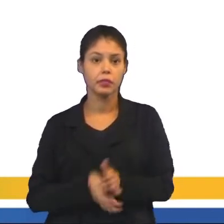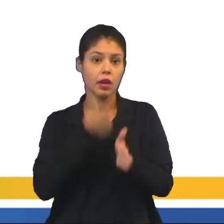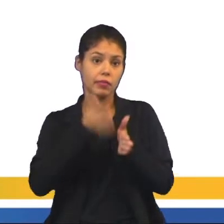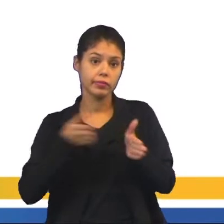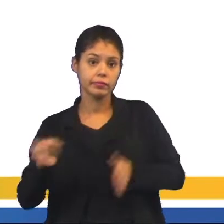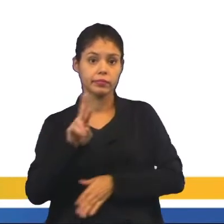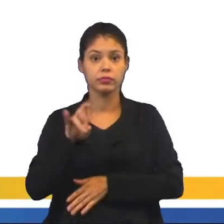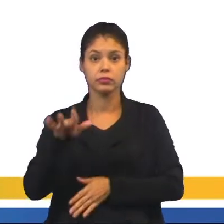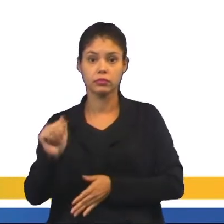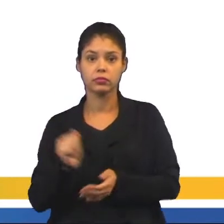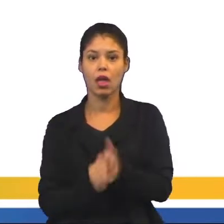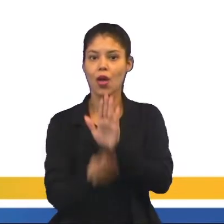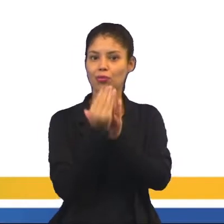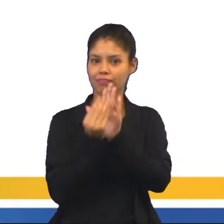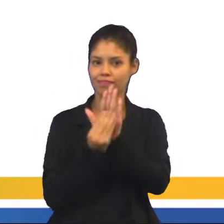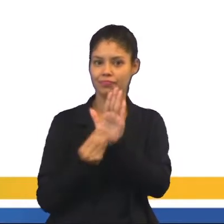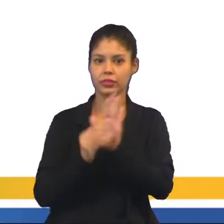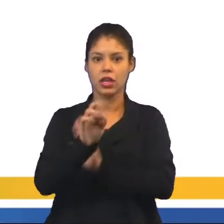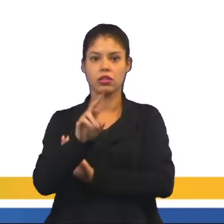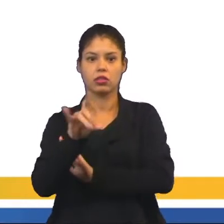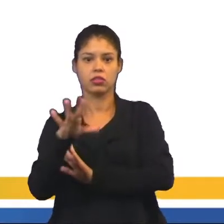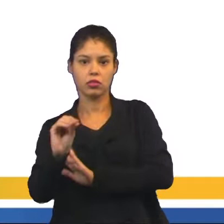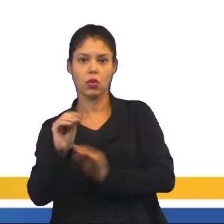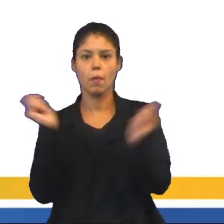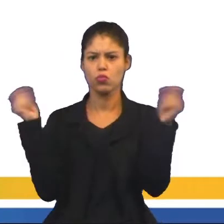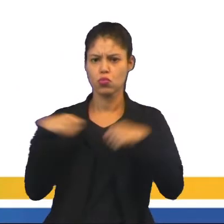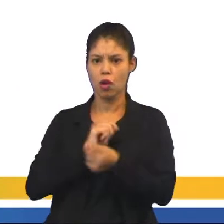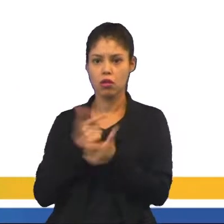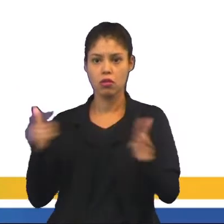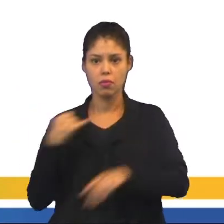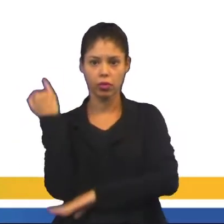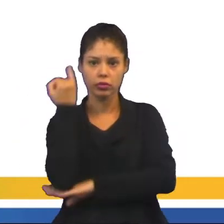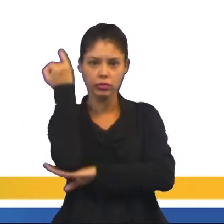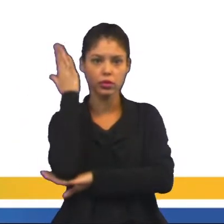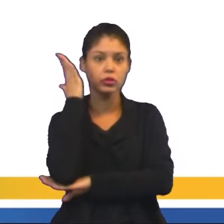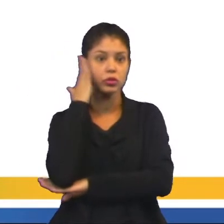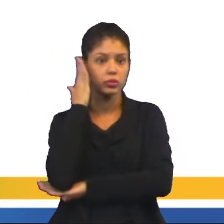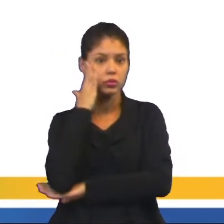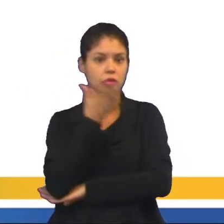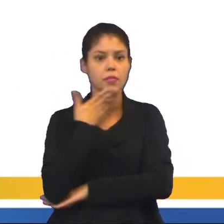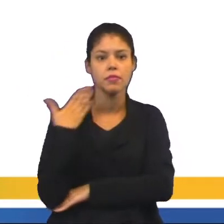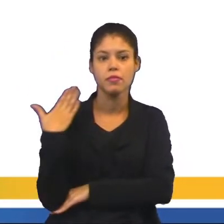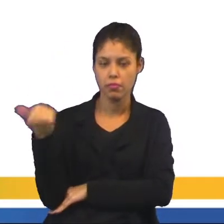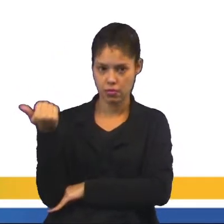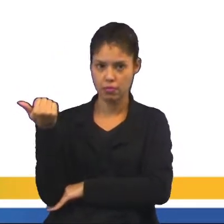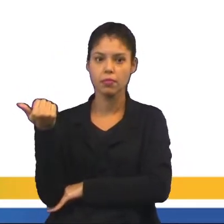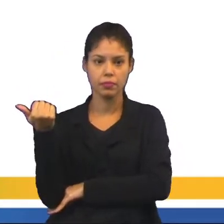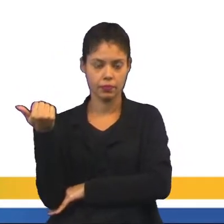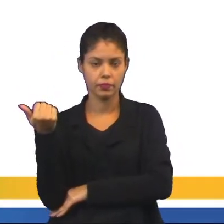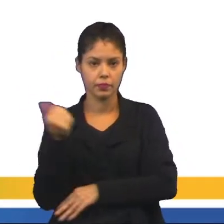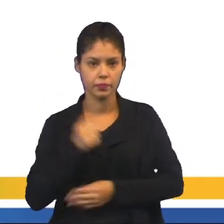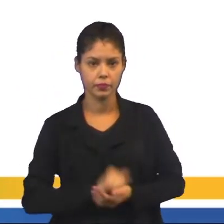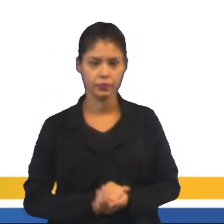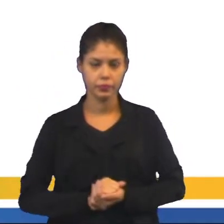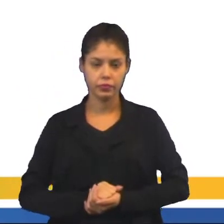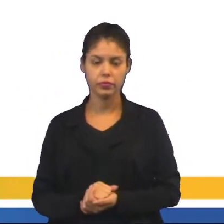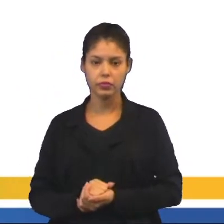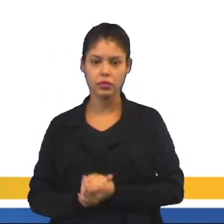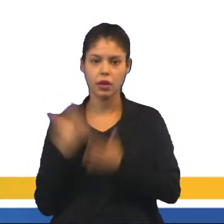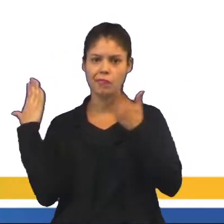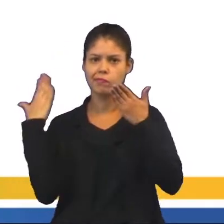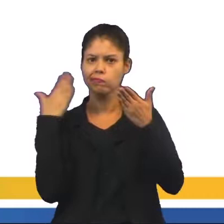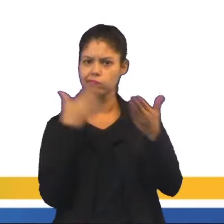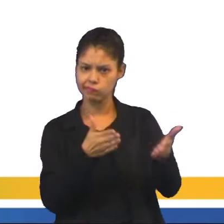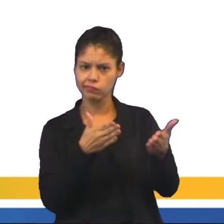frequência relativa é um dado estatístico que possui grande importância para compreender e ser